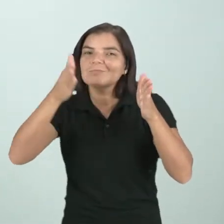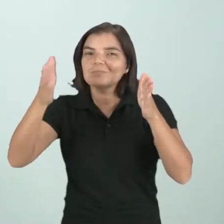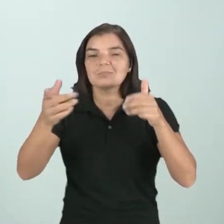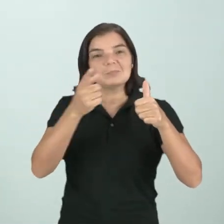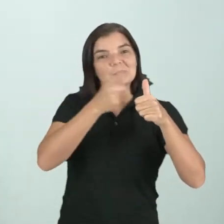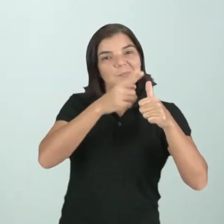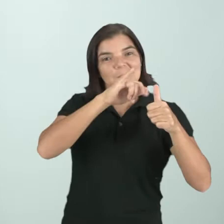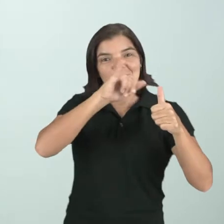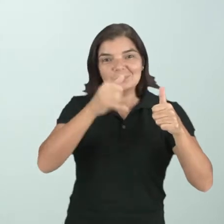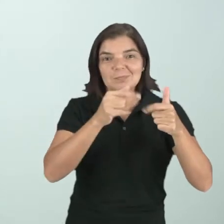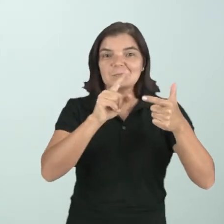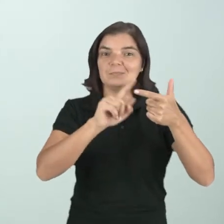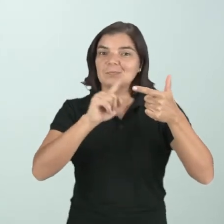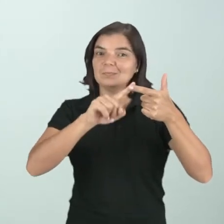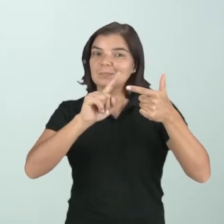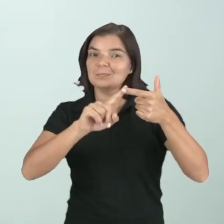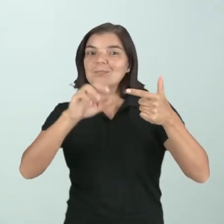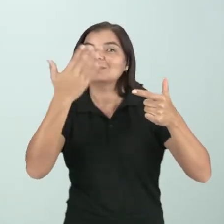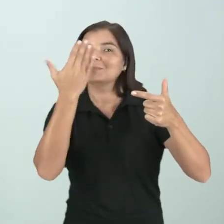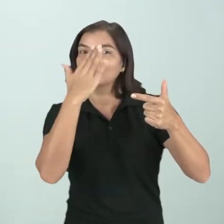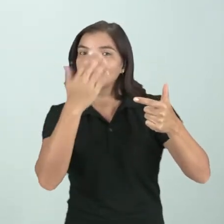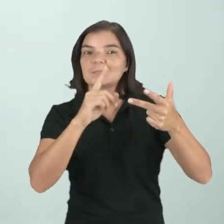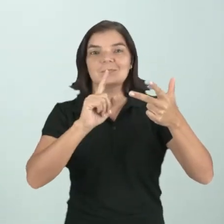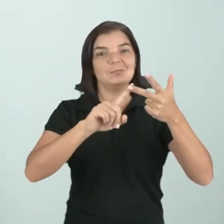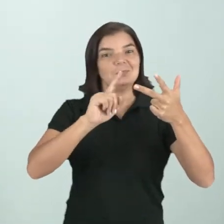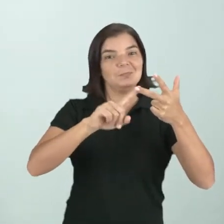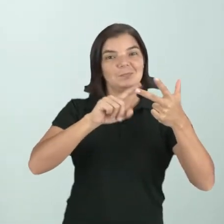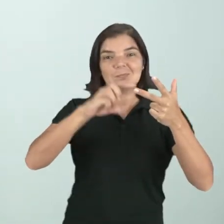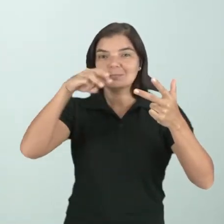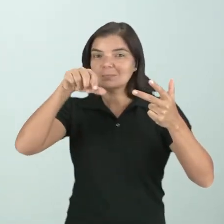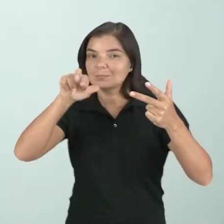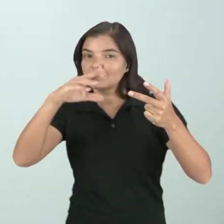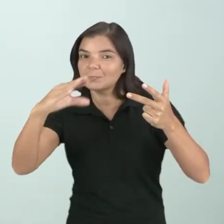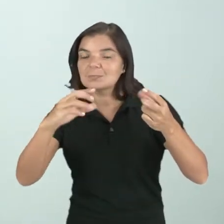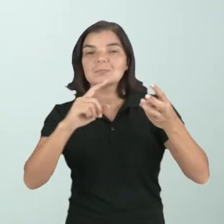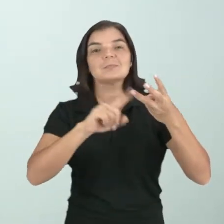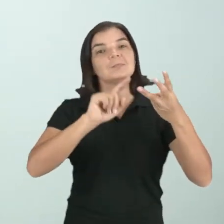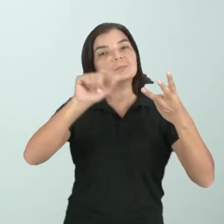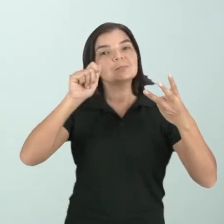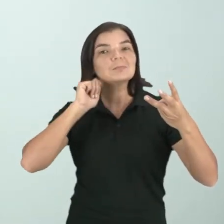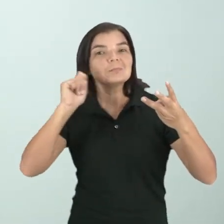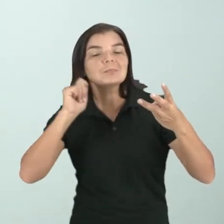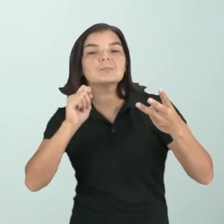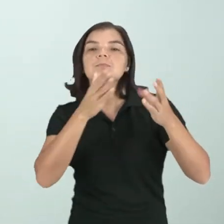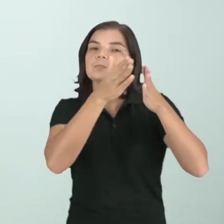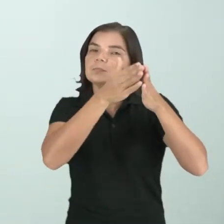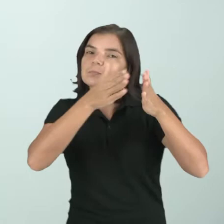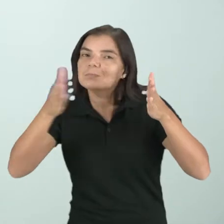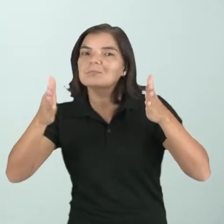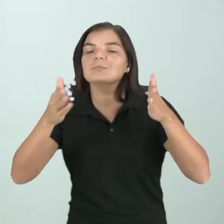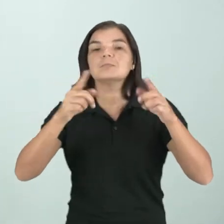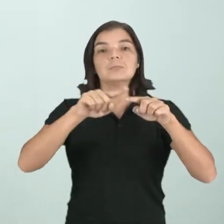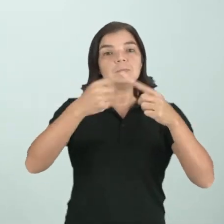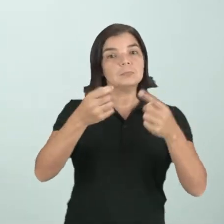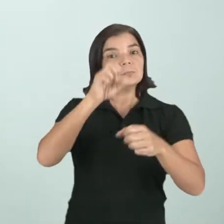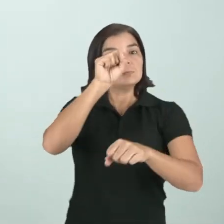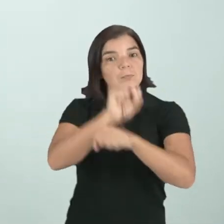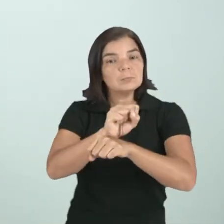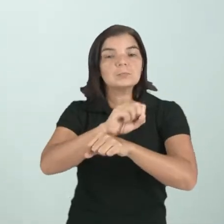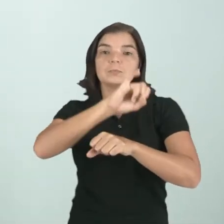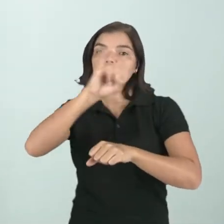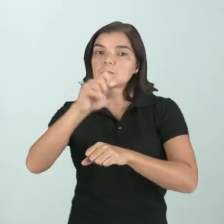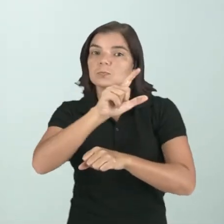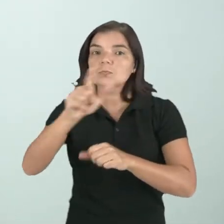janeiro, depois vem fevereiro, depois vem março, depois vem abril e assim por diante. Então, se eu parasse, por exemplo, em julho